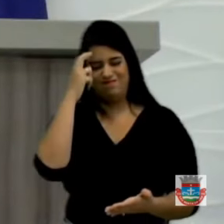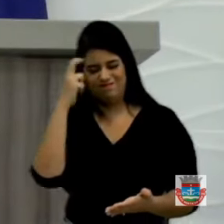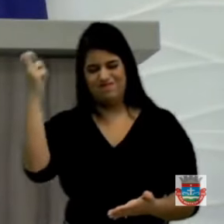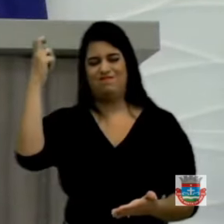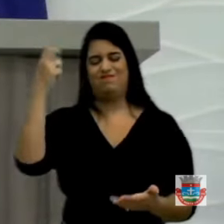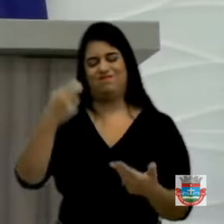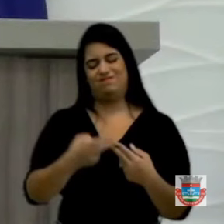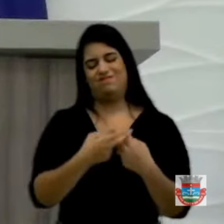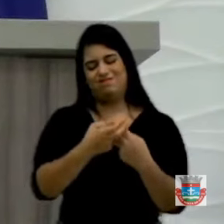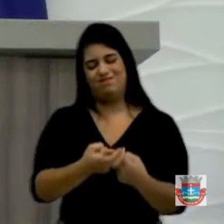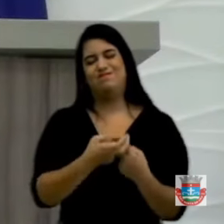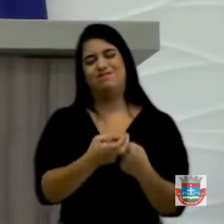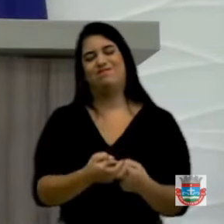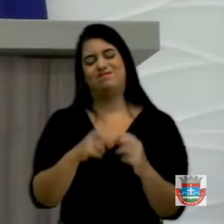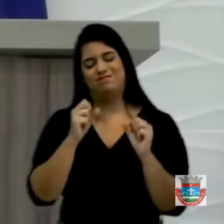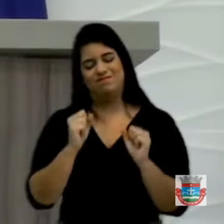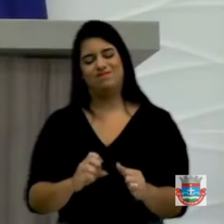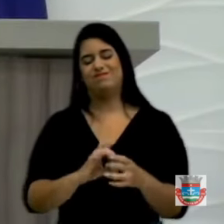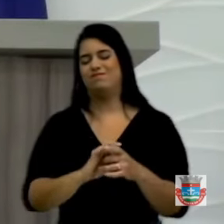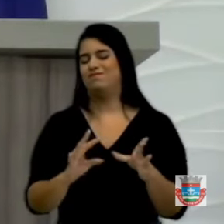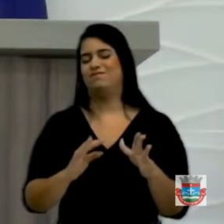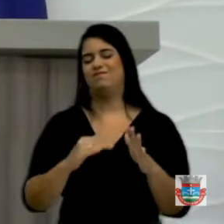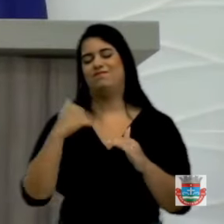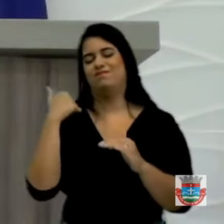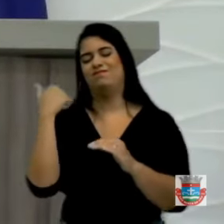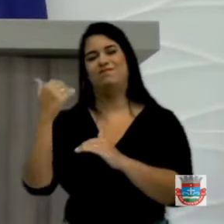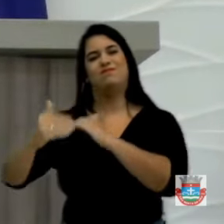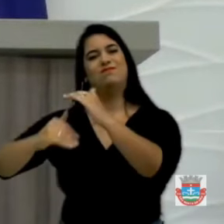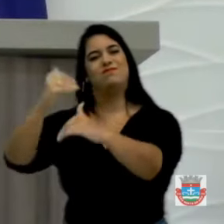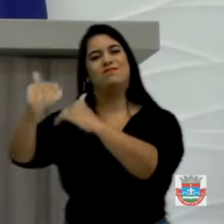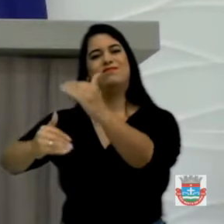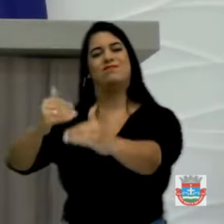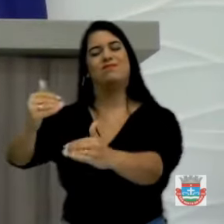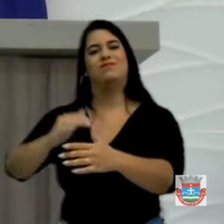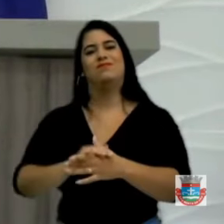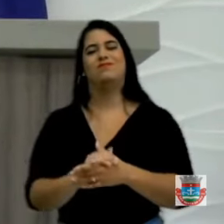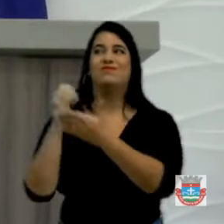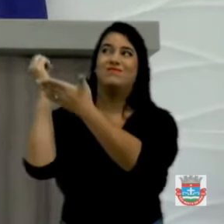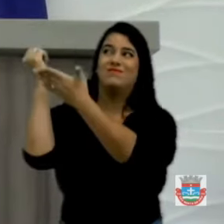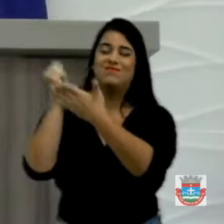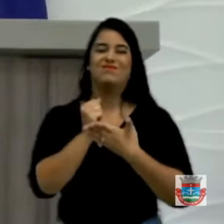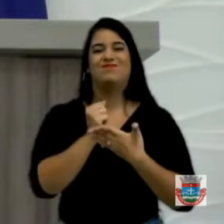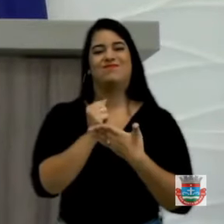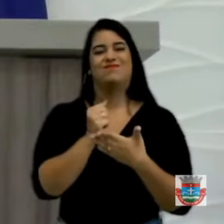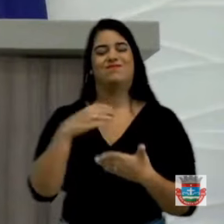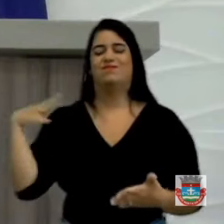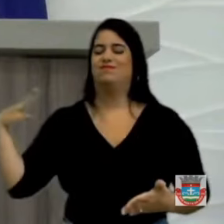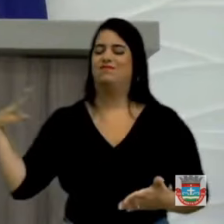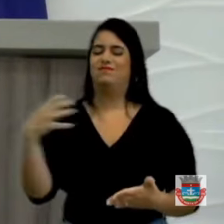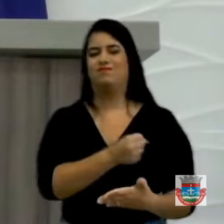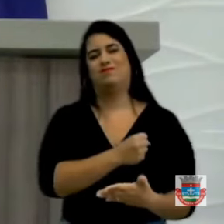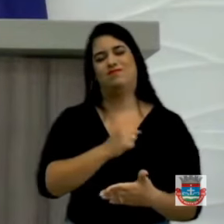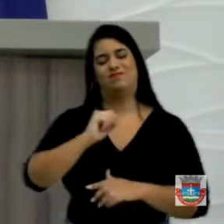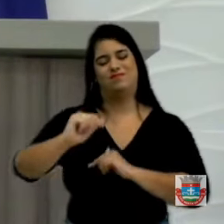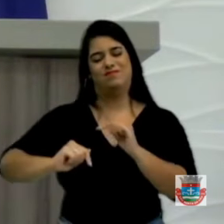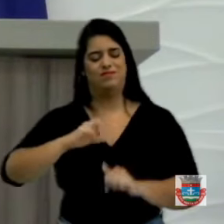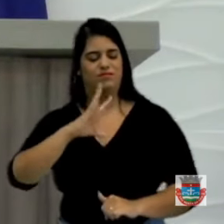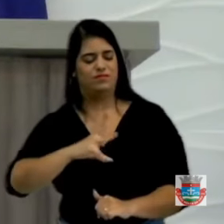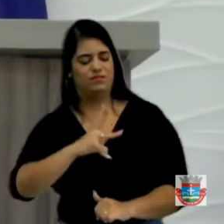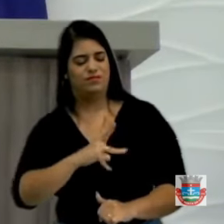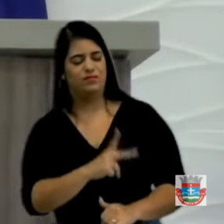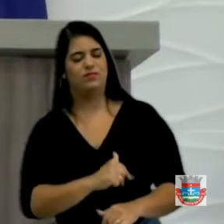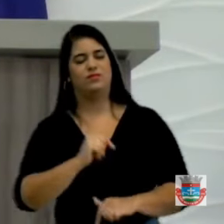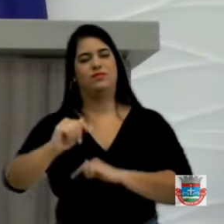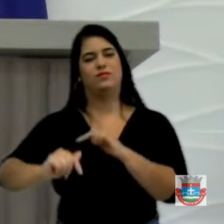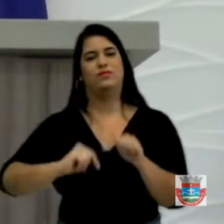para que a gente possa continuar caminhando com a graça de Deus. E vamos trabalhar com amor e trabalho por cada